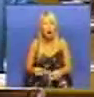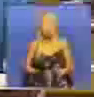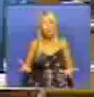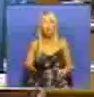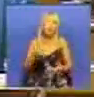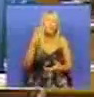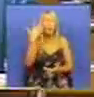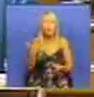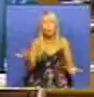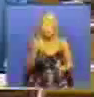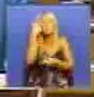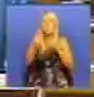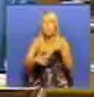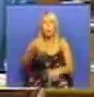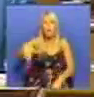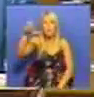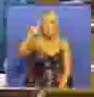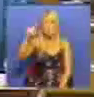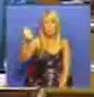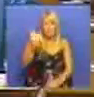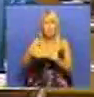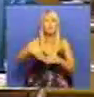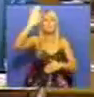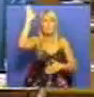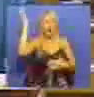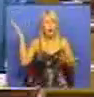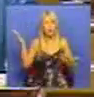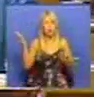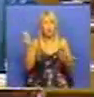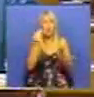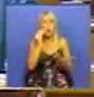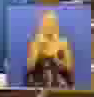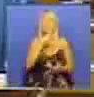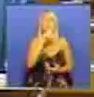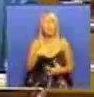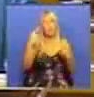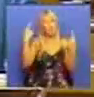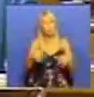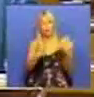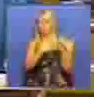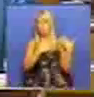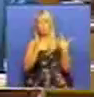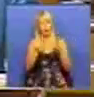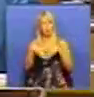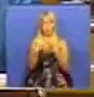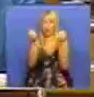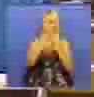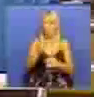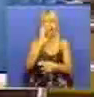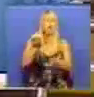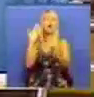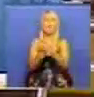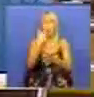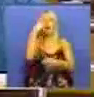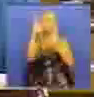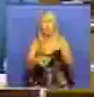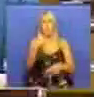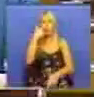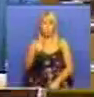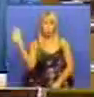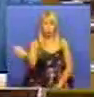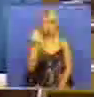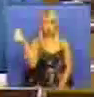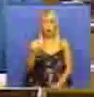60 anos, só uma enorme irresponsabilidade social pode levar a pensar que os jovens que hoje